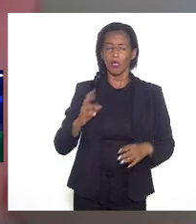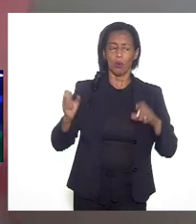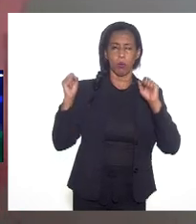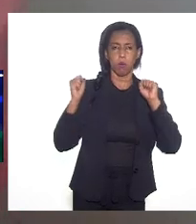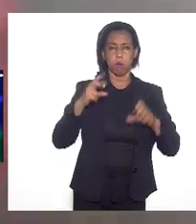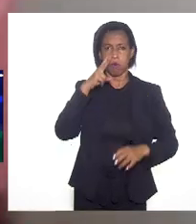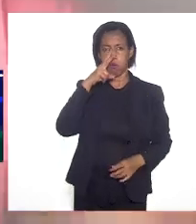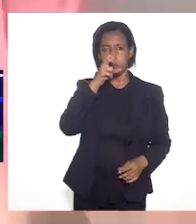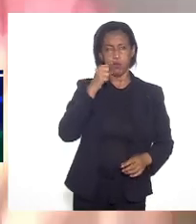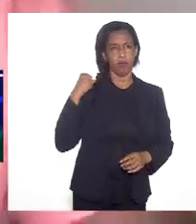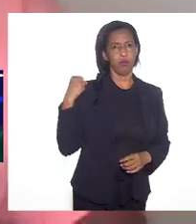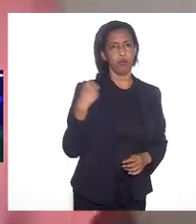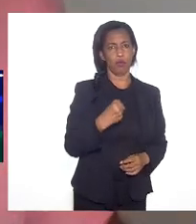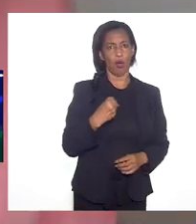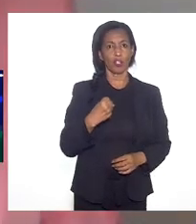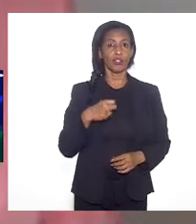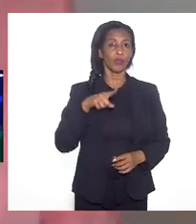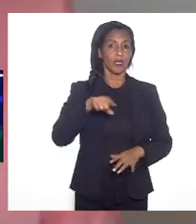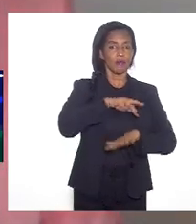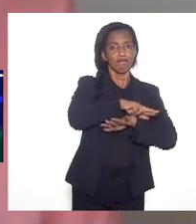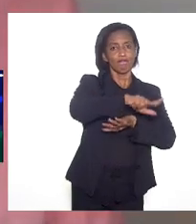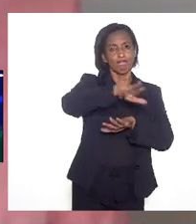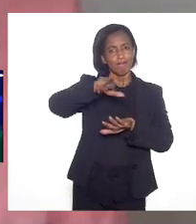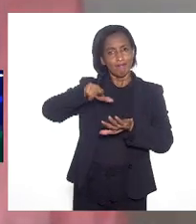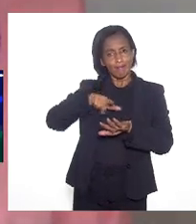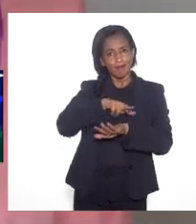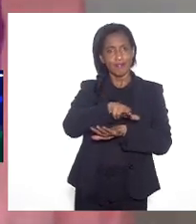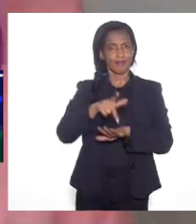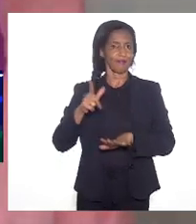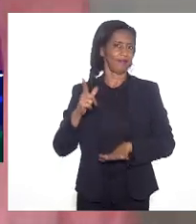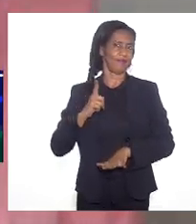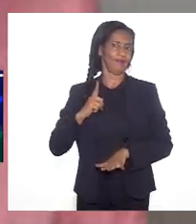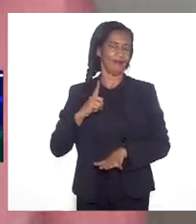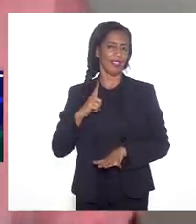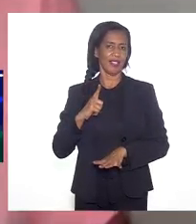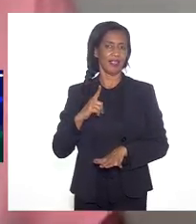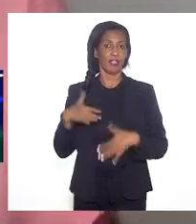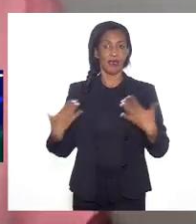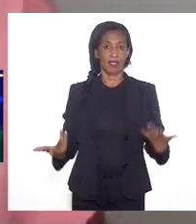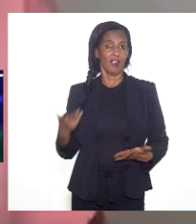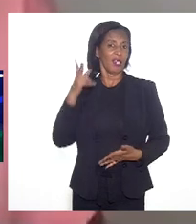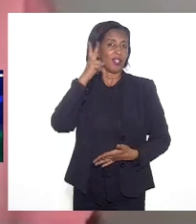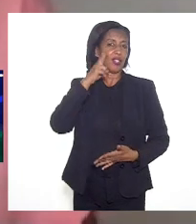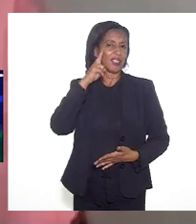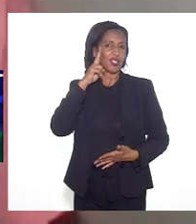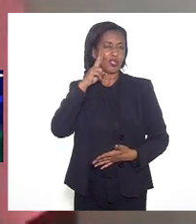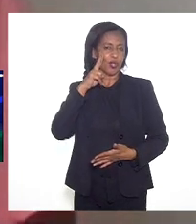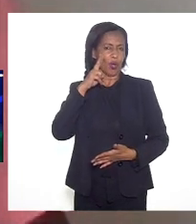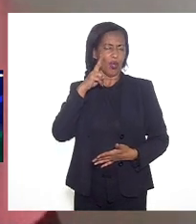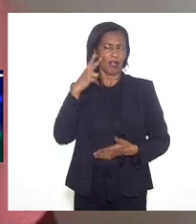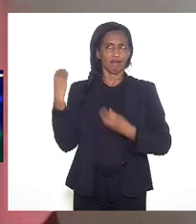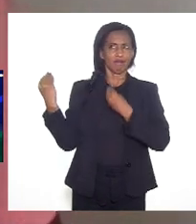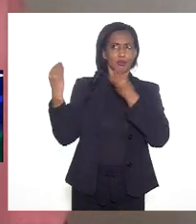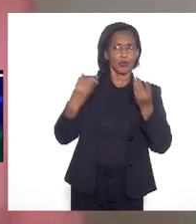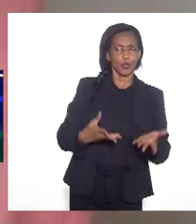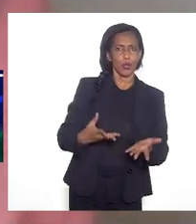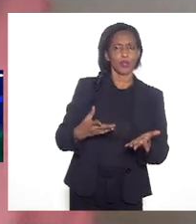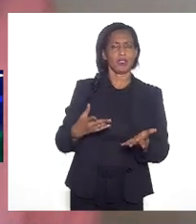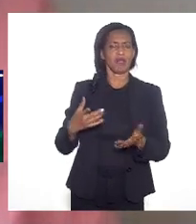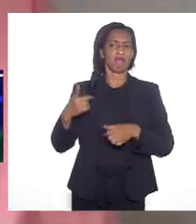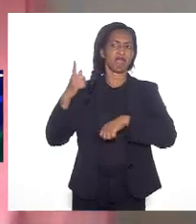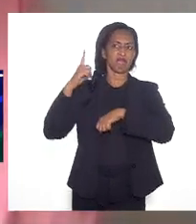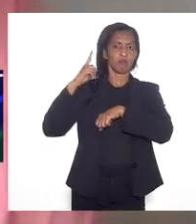potente, pulsante como é, pela diversidade que ele tem. É fato que a nossa história trouxe contradições violentas para